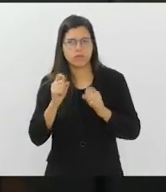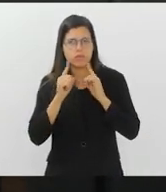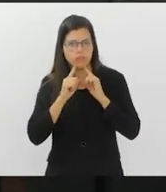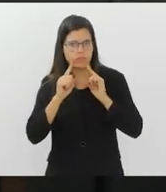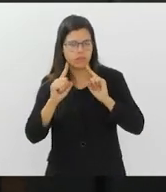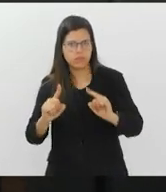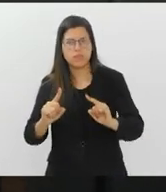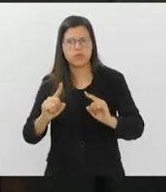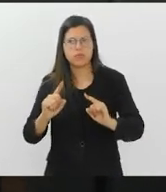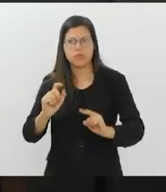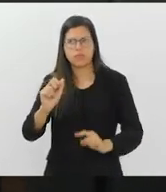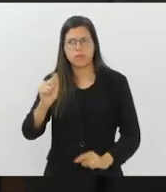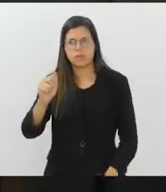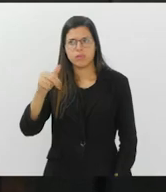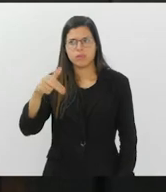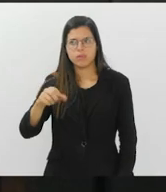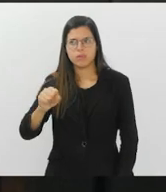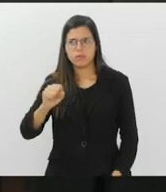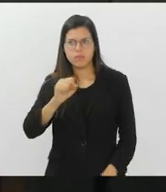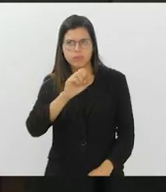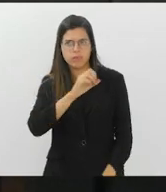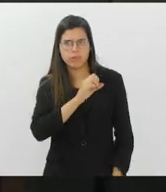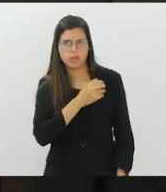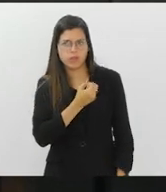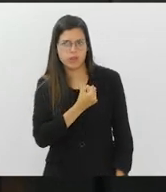através do seu canal